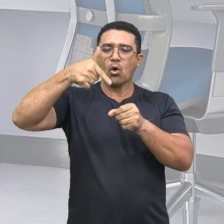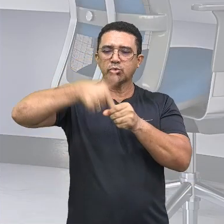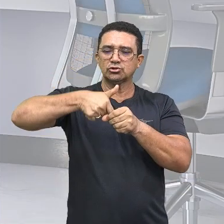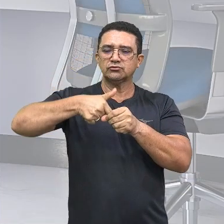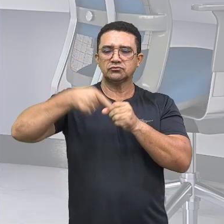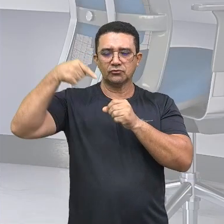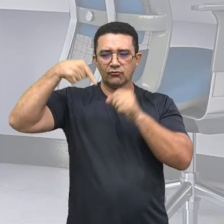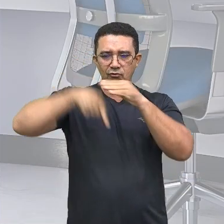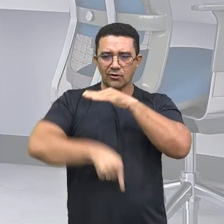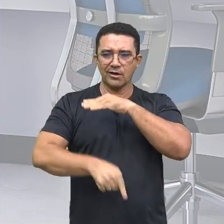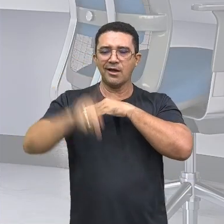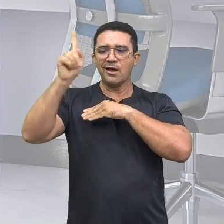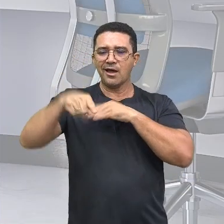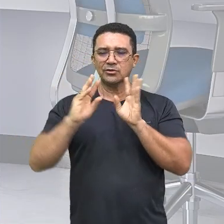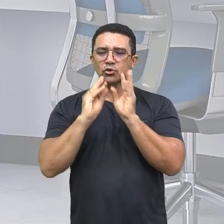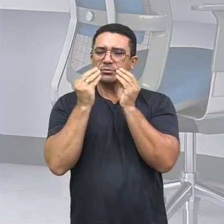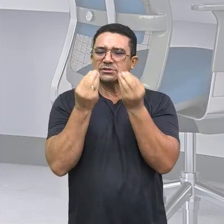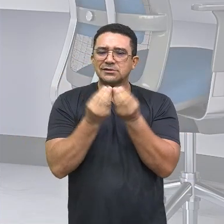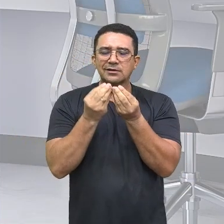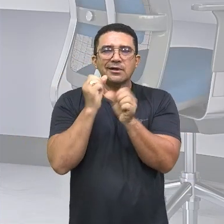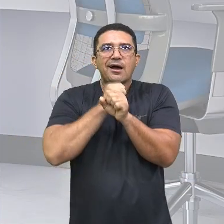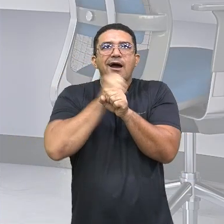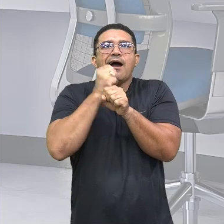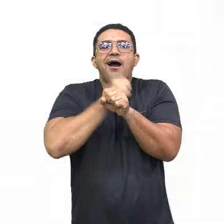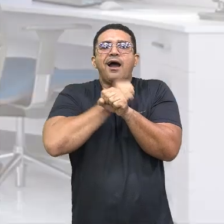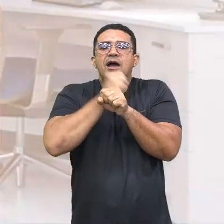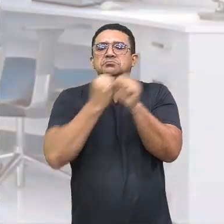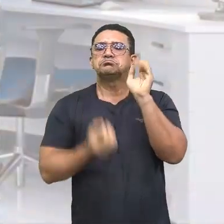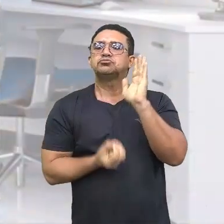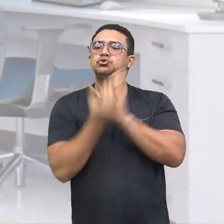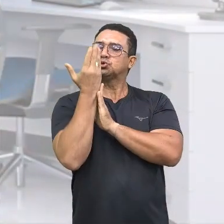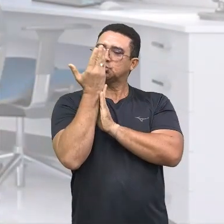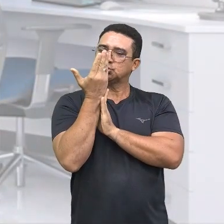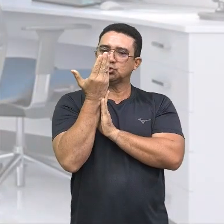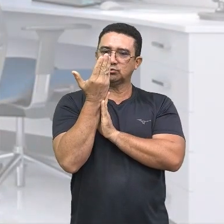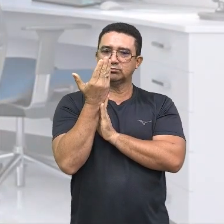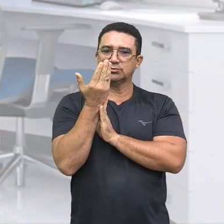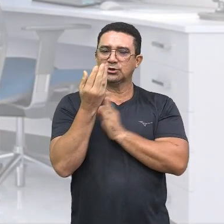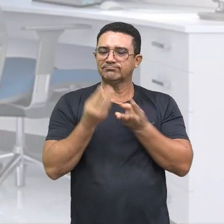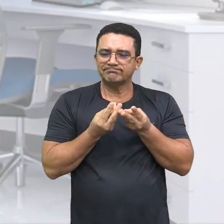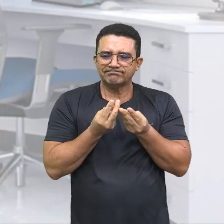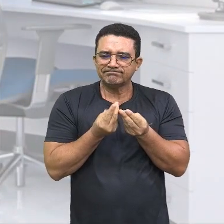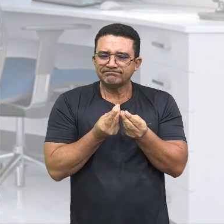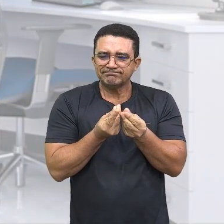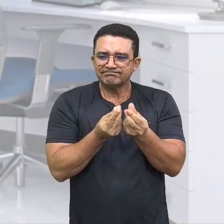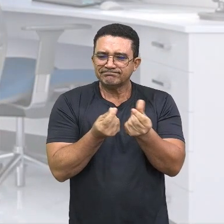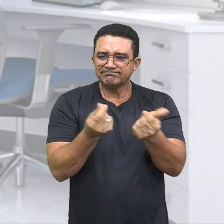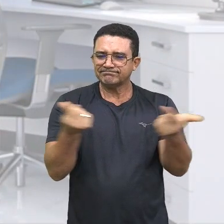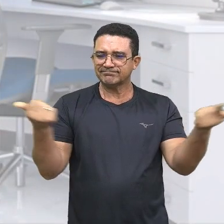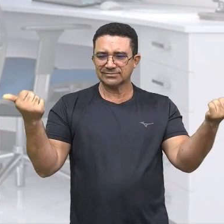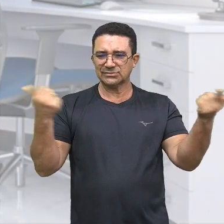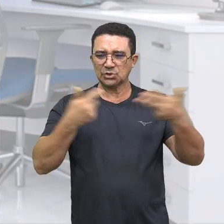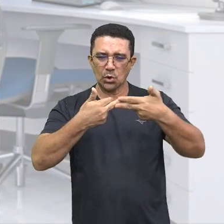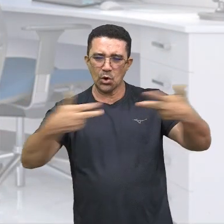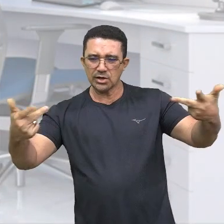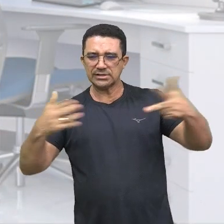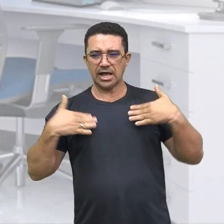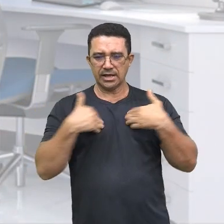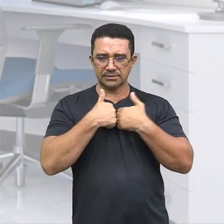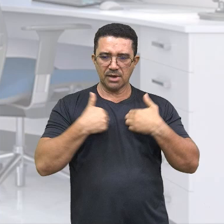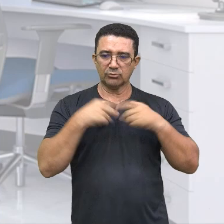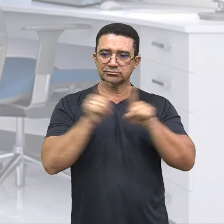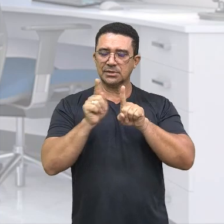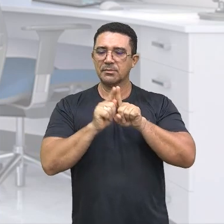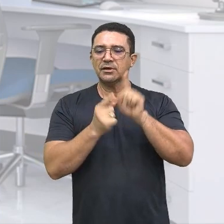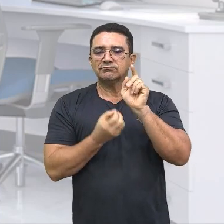são substâncias formadas há milhares de anos pela decomposição de organismos animais e